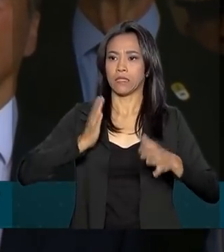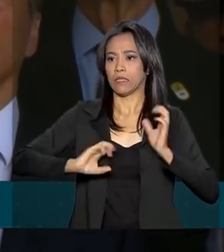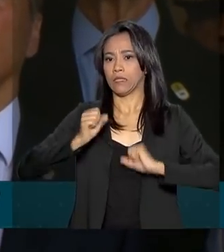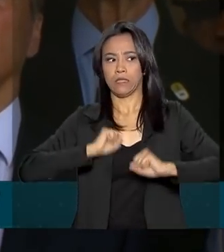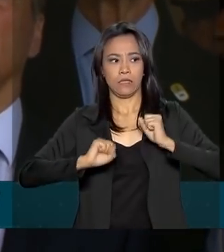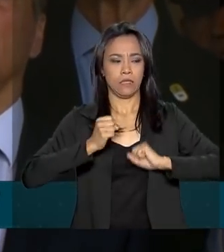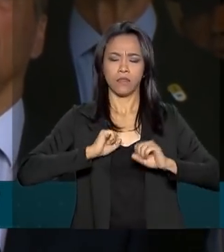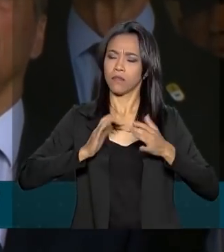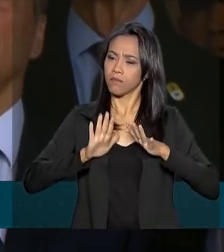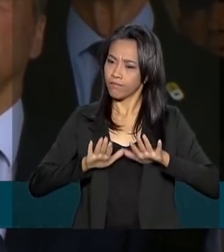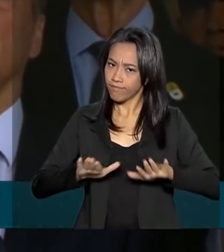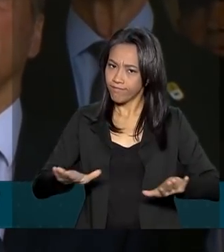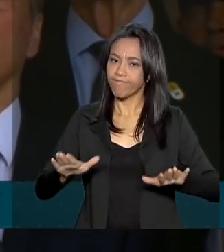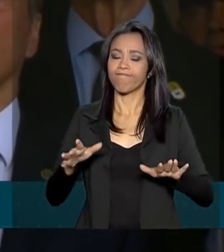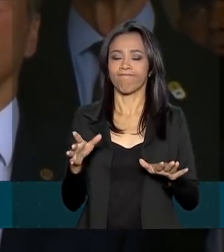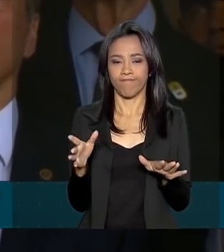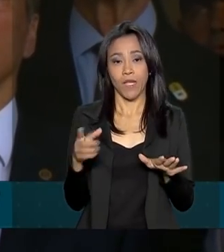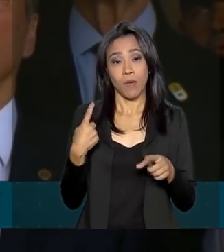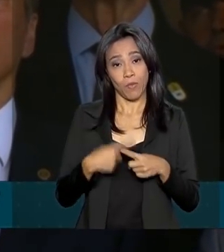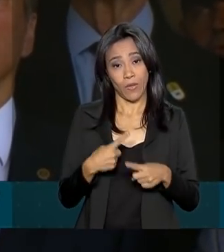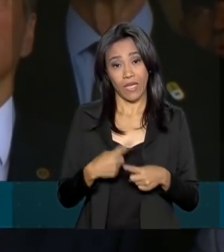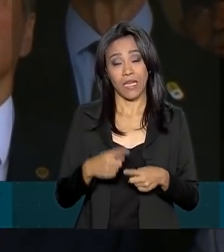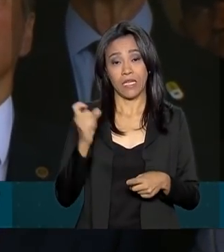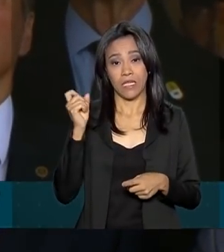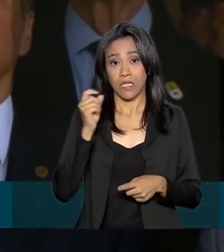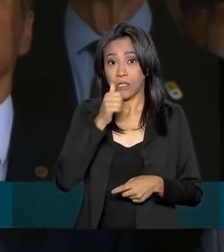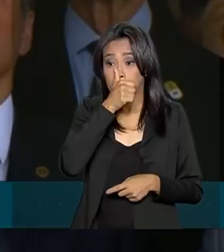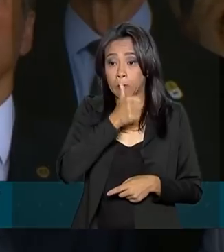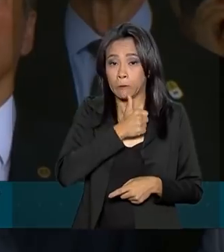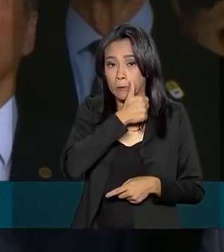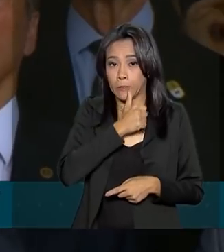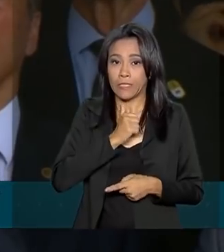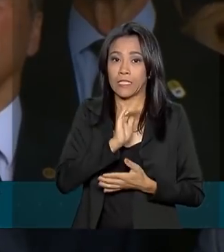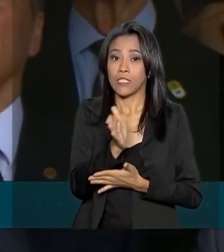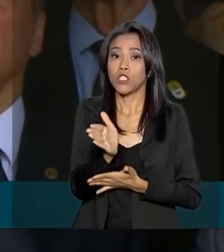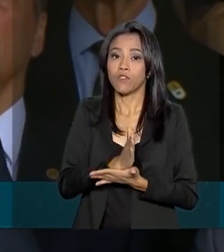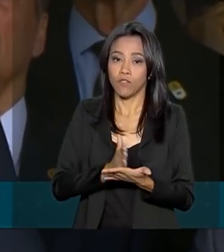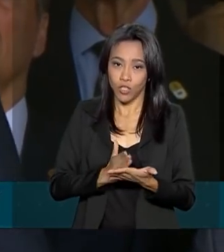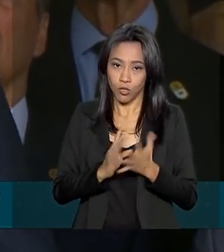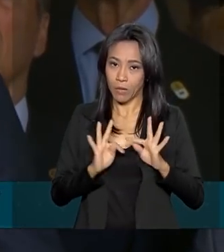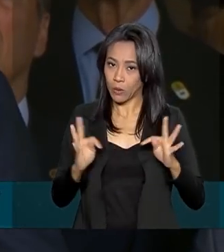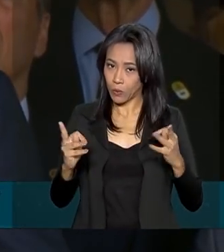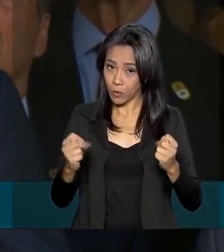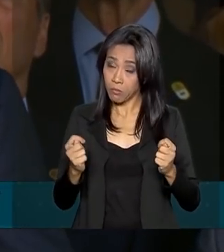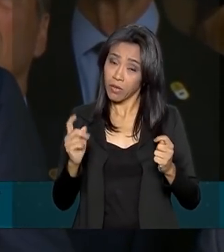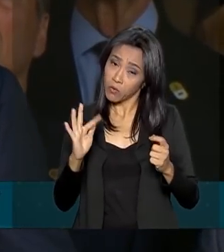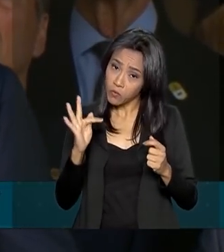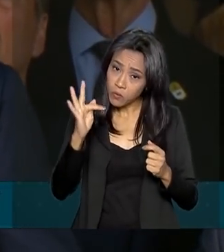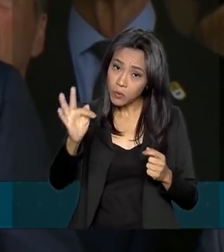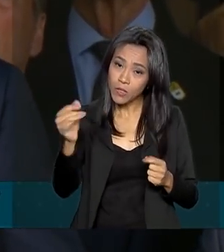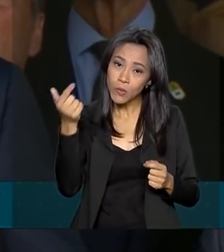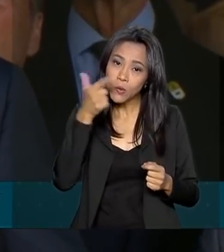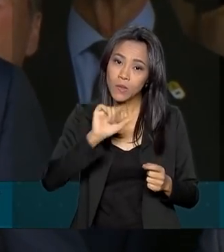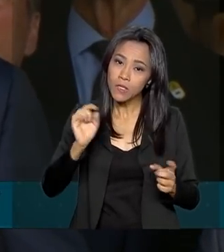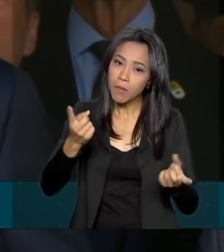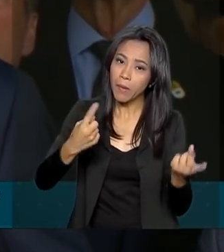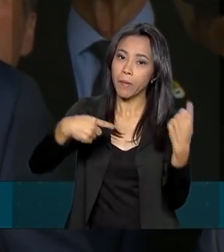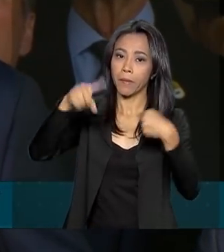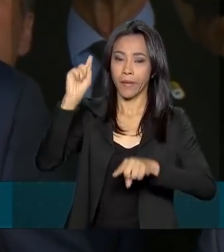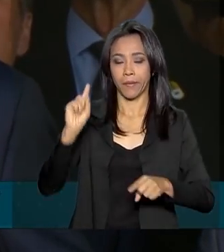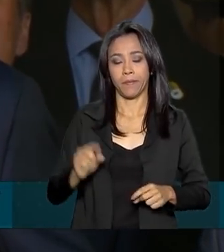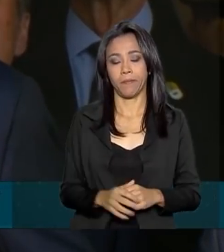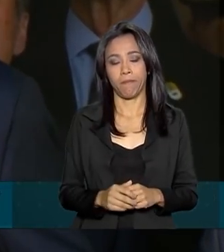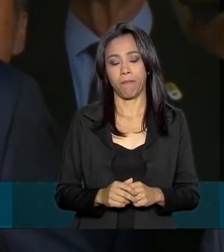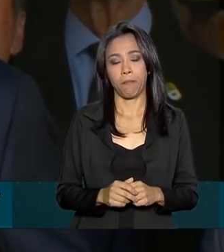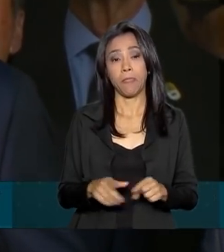sacrifício tem que ser dividido para todos, para que possamos colher os frutos lá na frente. Meus